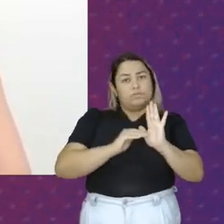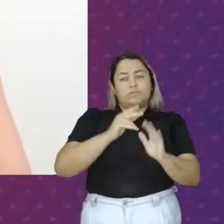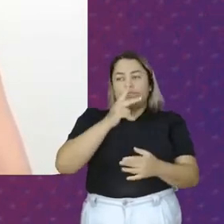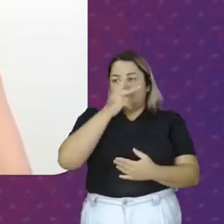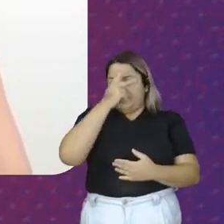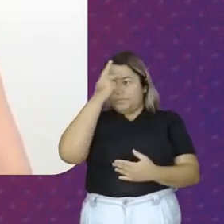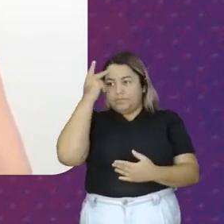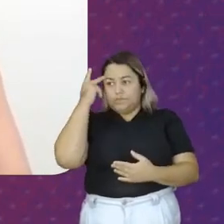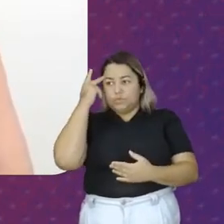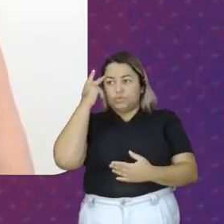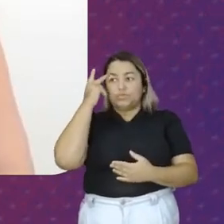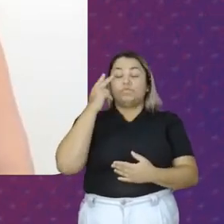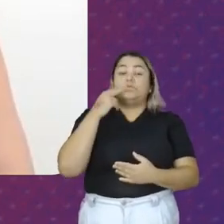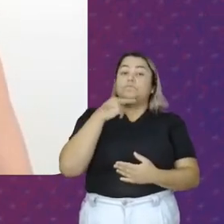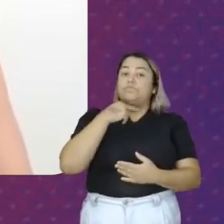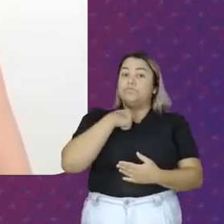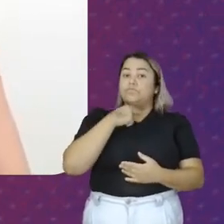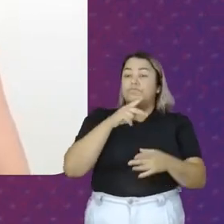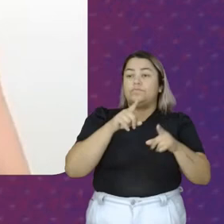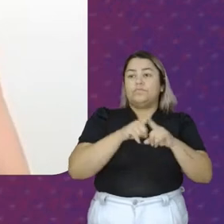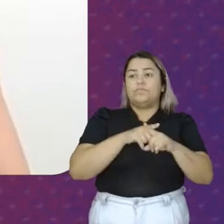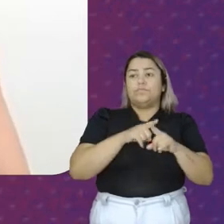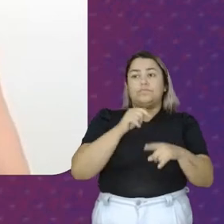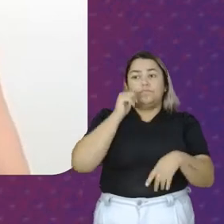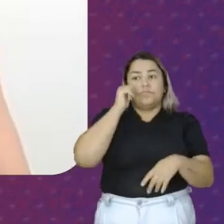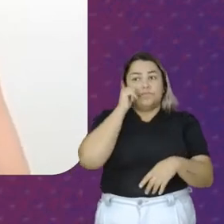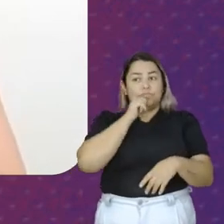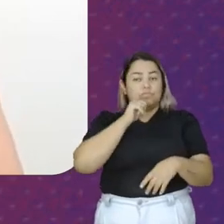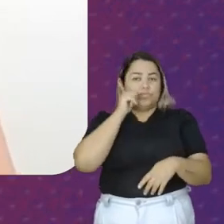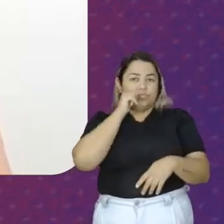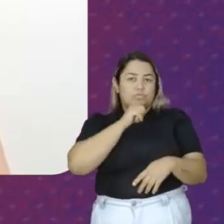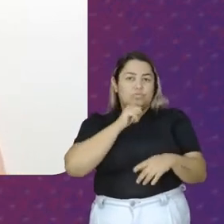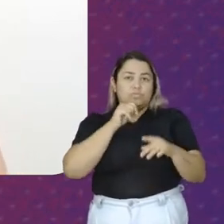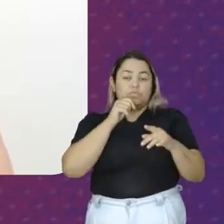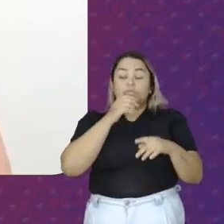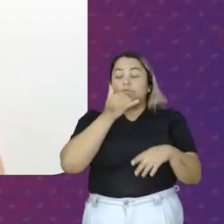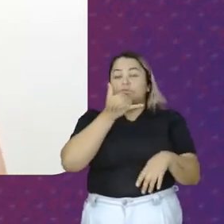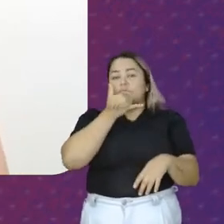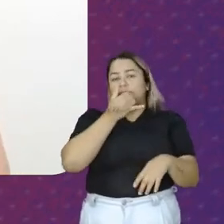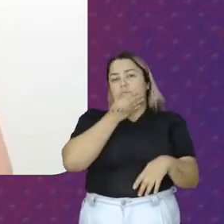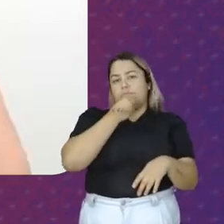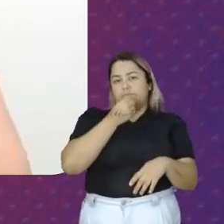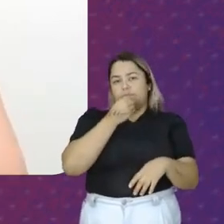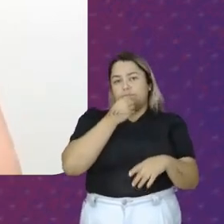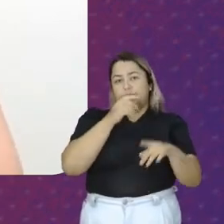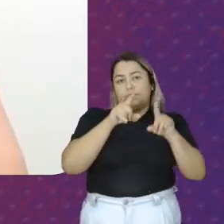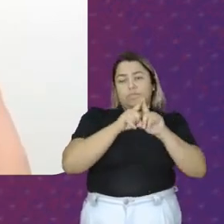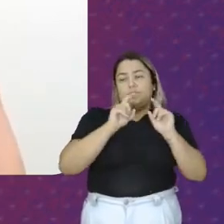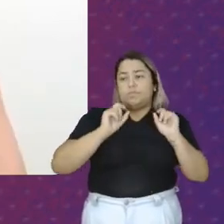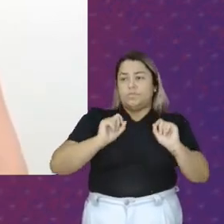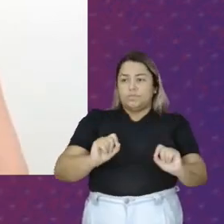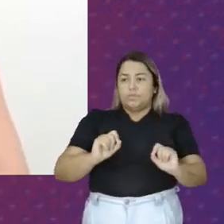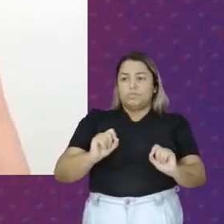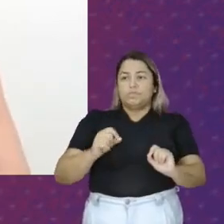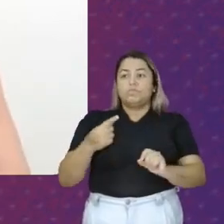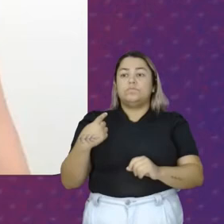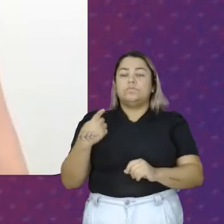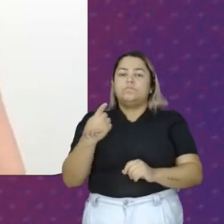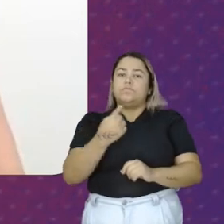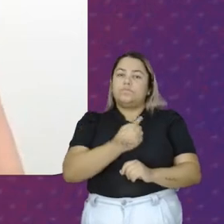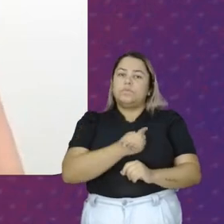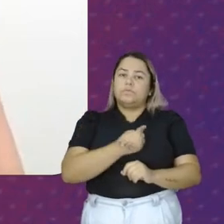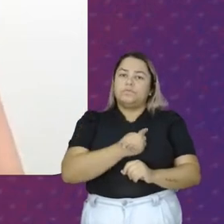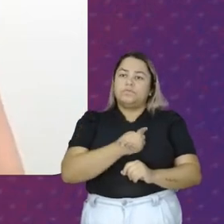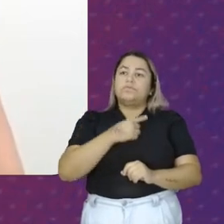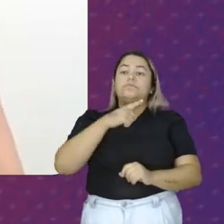amputadas não são pessoas improdutivas. E é isso que essa expressão leva a gente